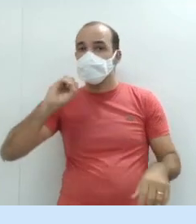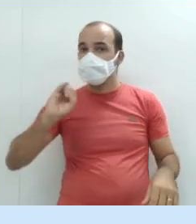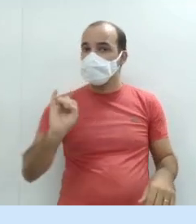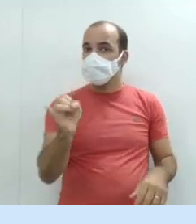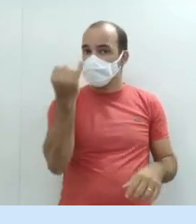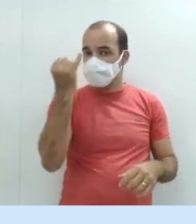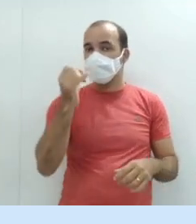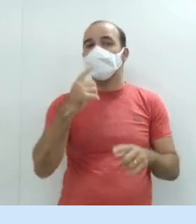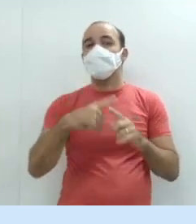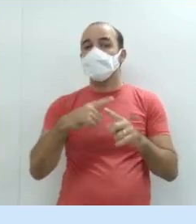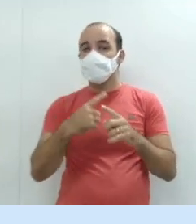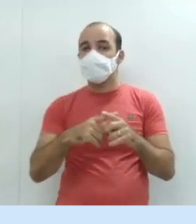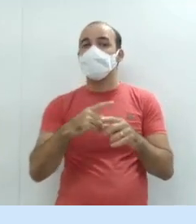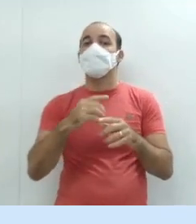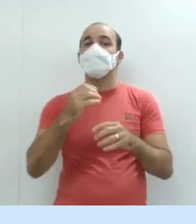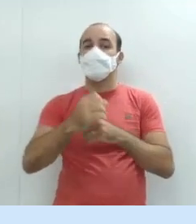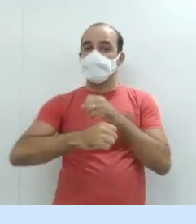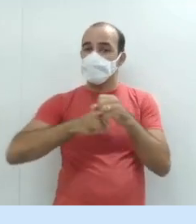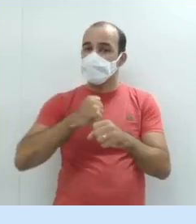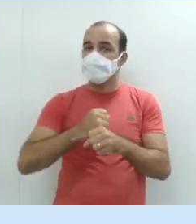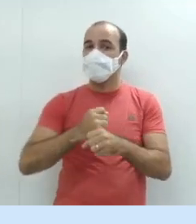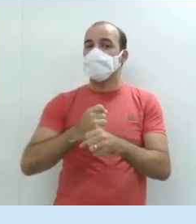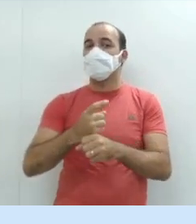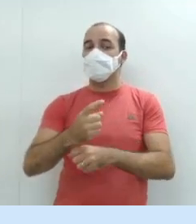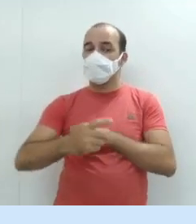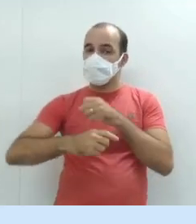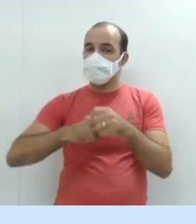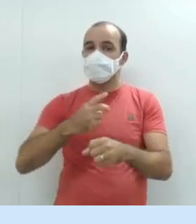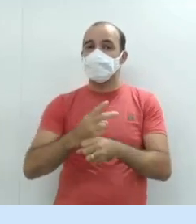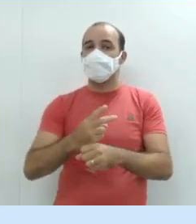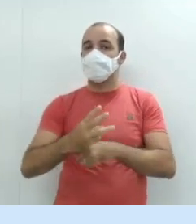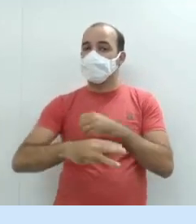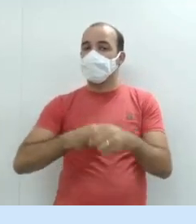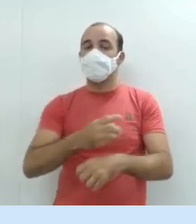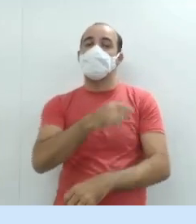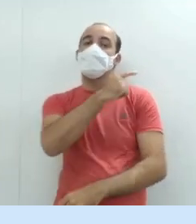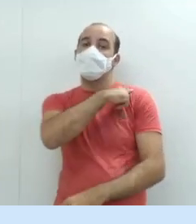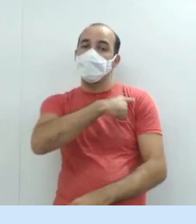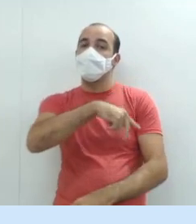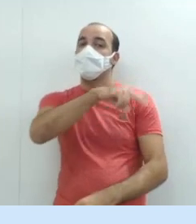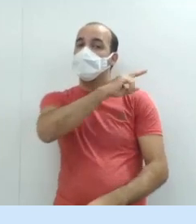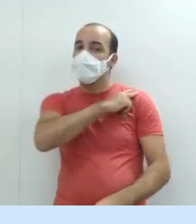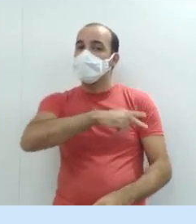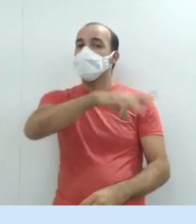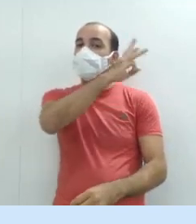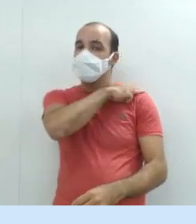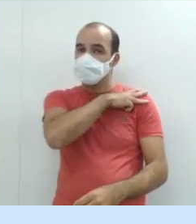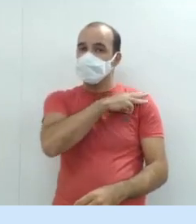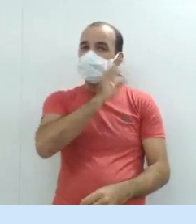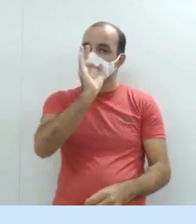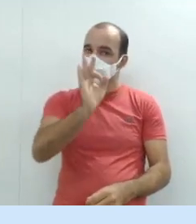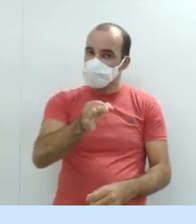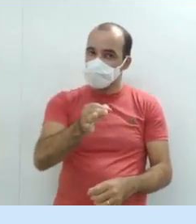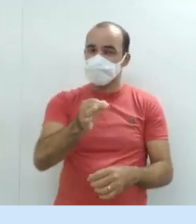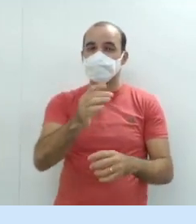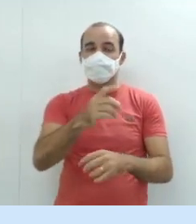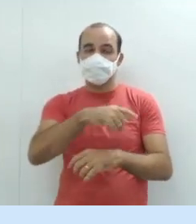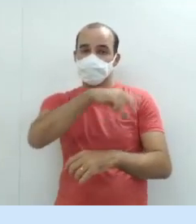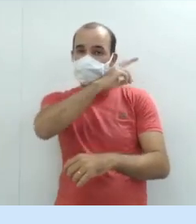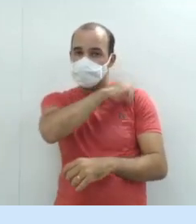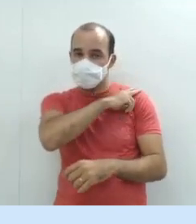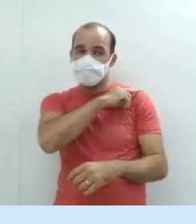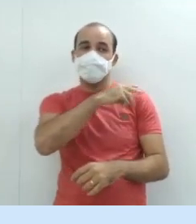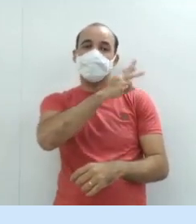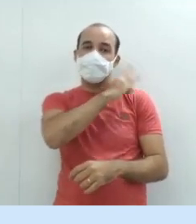sistema seriado. Você vai poder fazer as provas agora no primeiro ano, com os assuntos referentes do primeiro ano, depois no